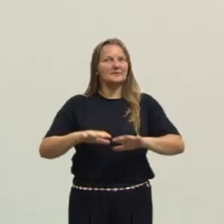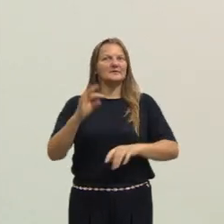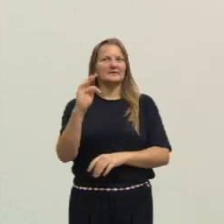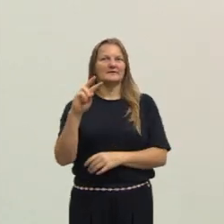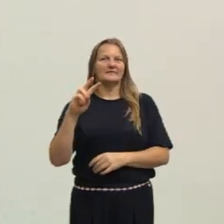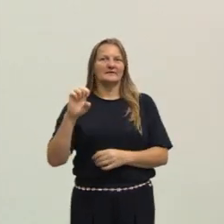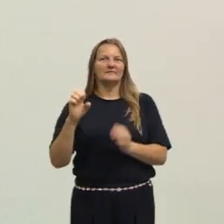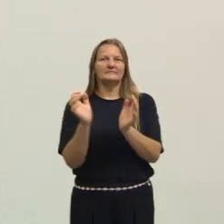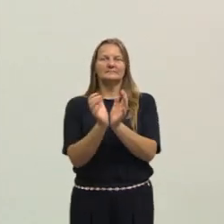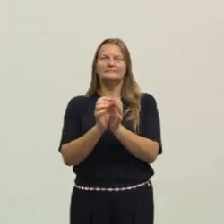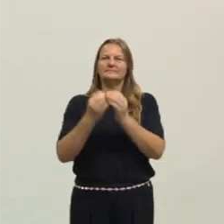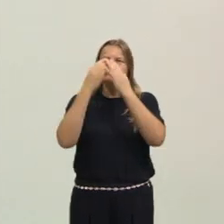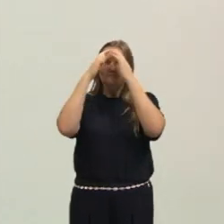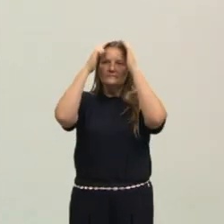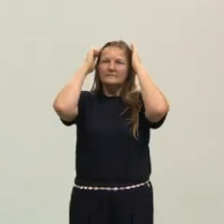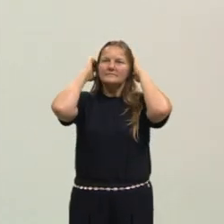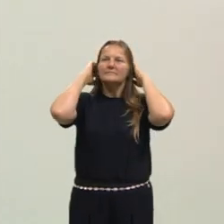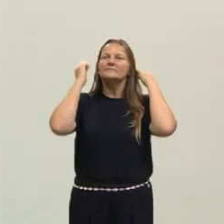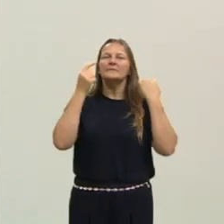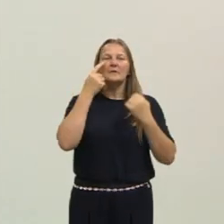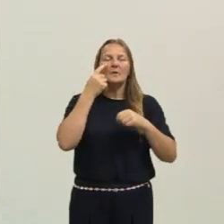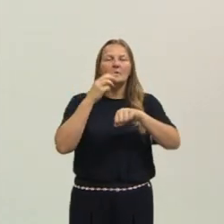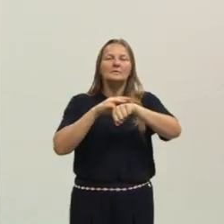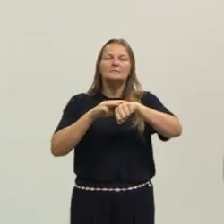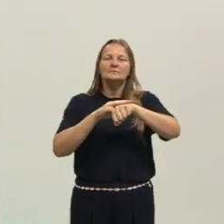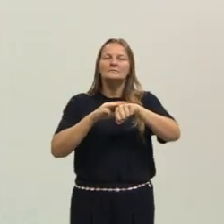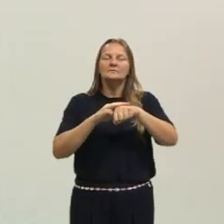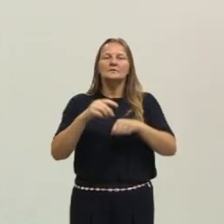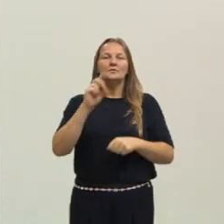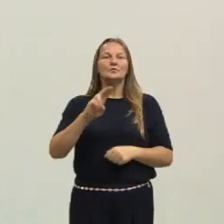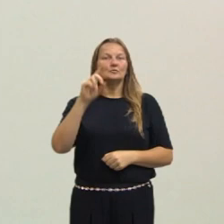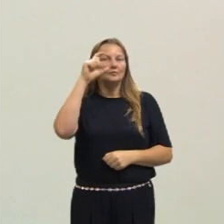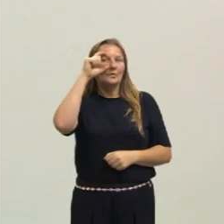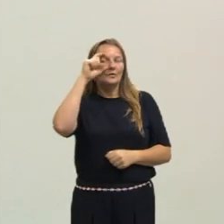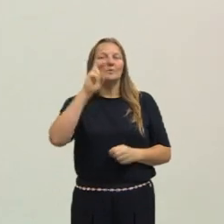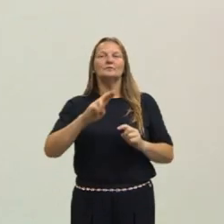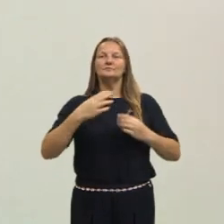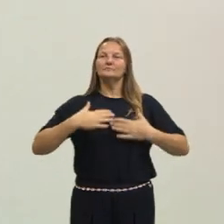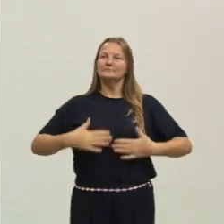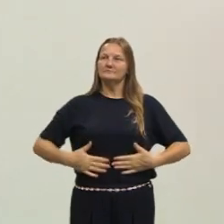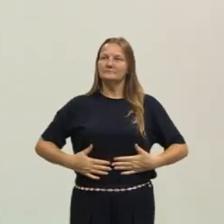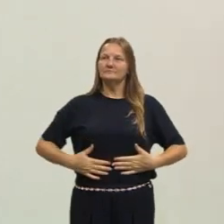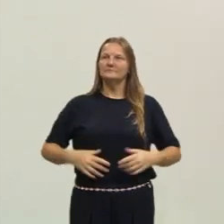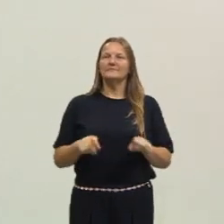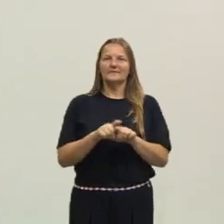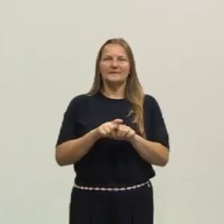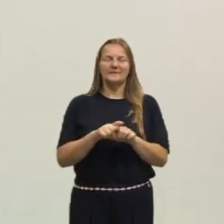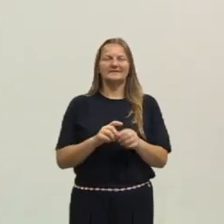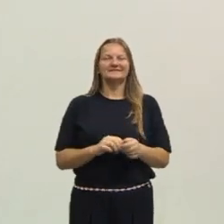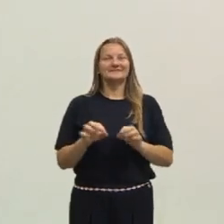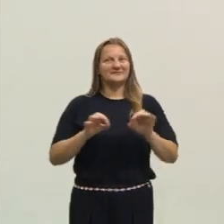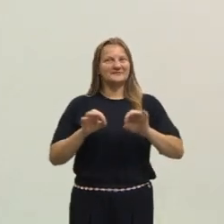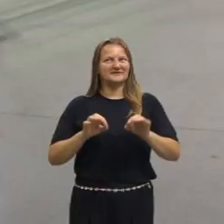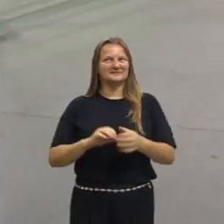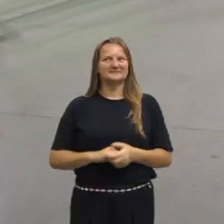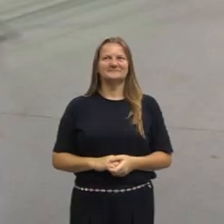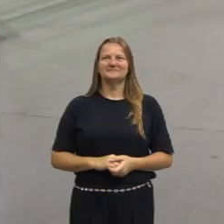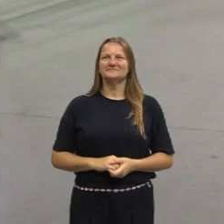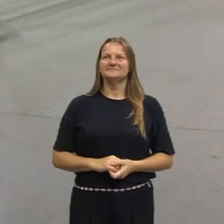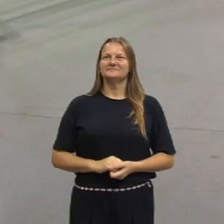tem o cabelos curtos olhos castanhos os óculos também Estou vestindo a camiseta do projeto